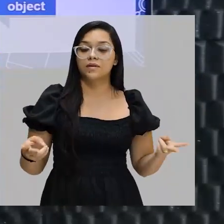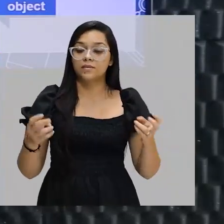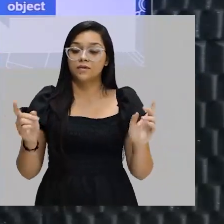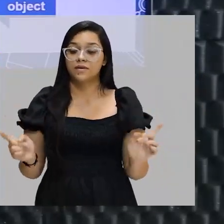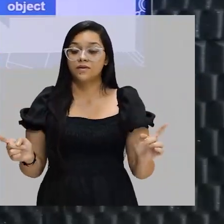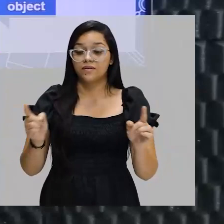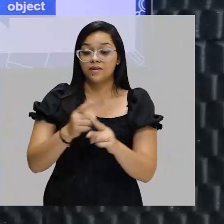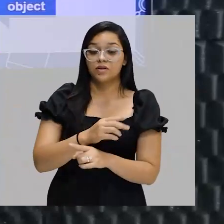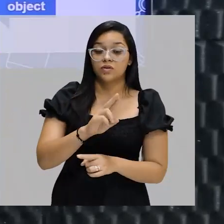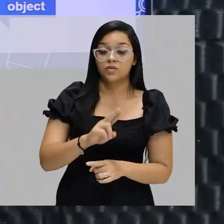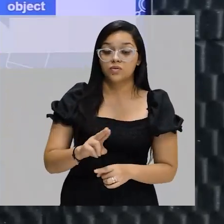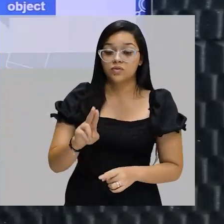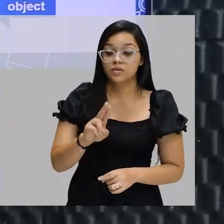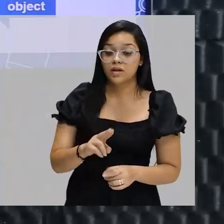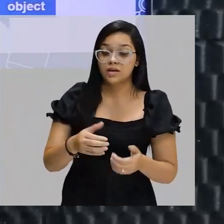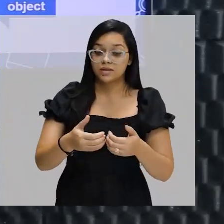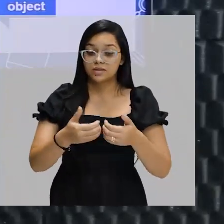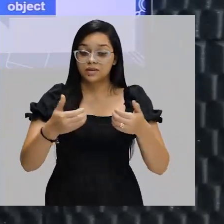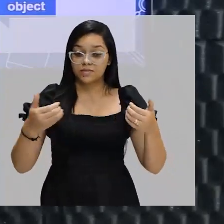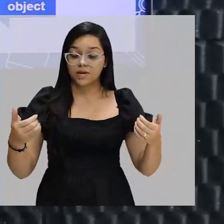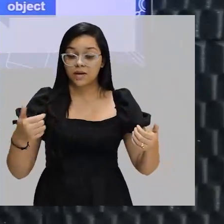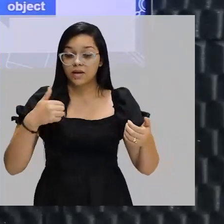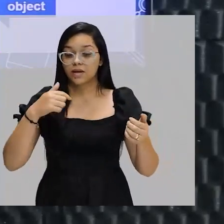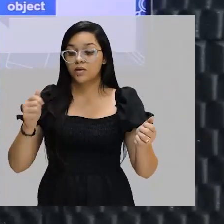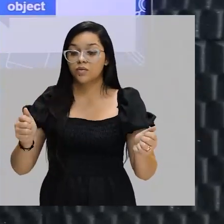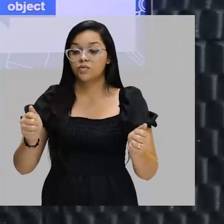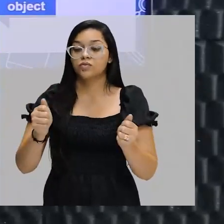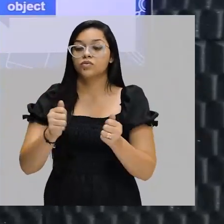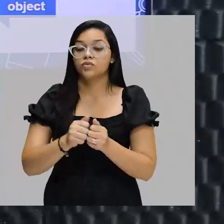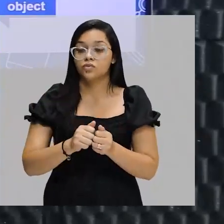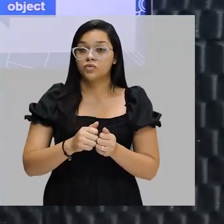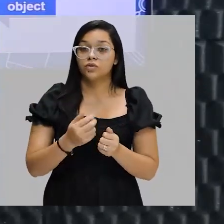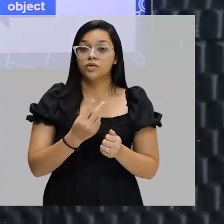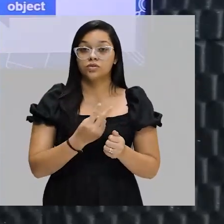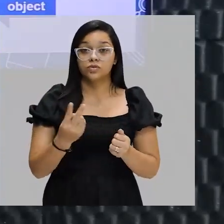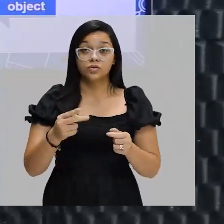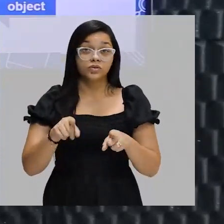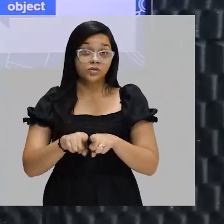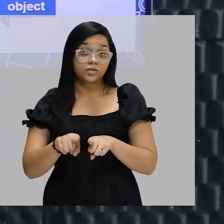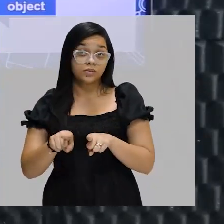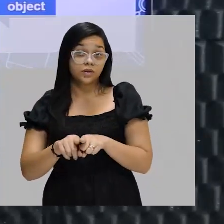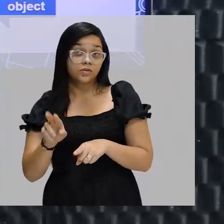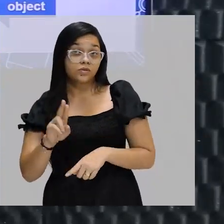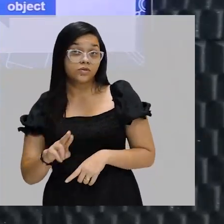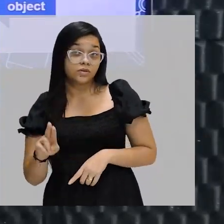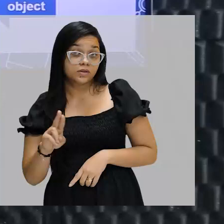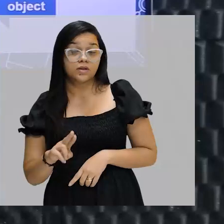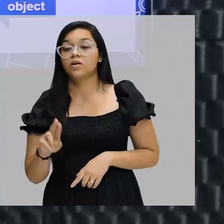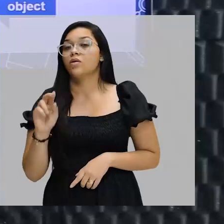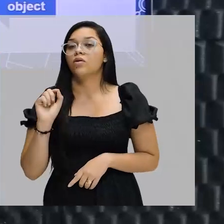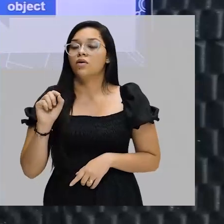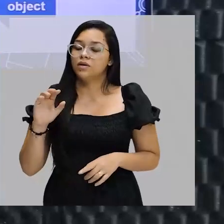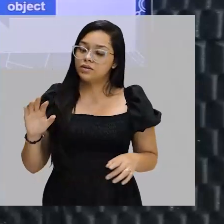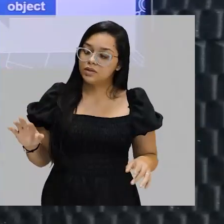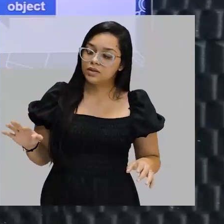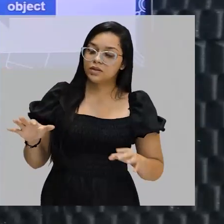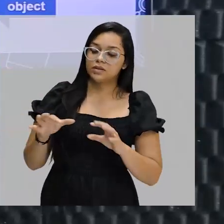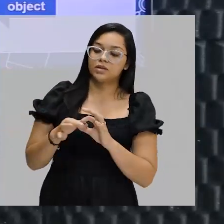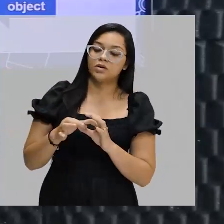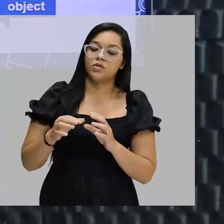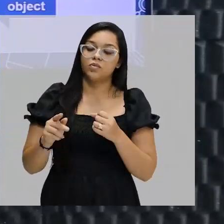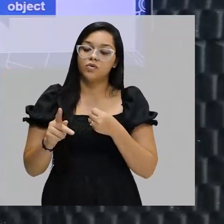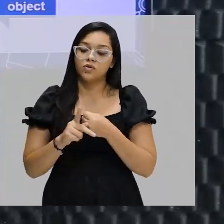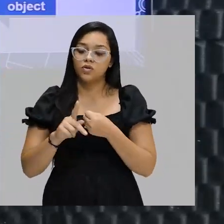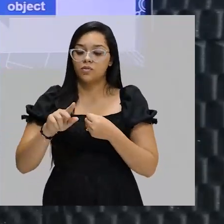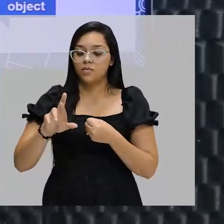invés de usar as duas sentenças separadas, eu juntei as duas e eu usei como elemento de ligação o